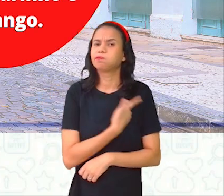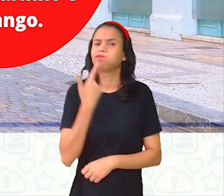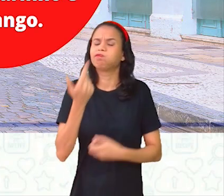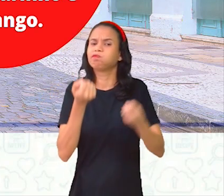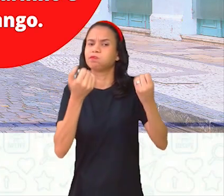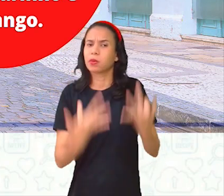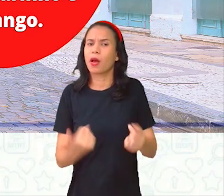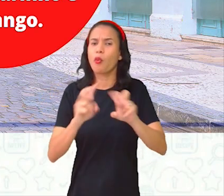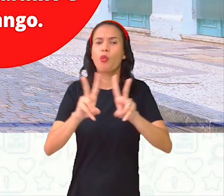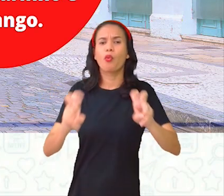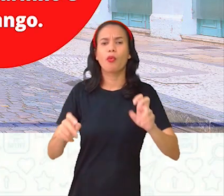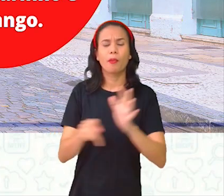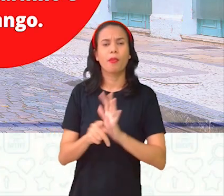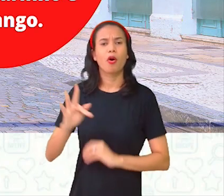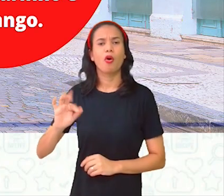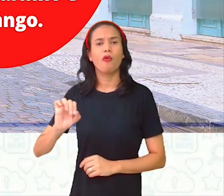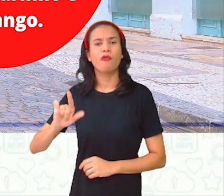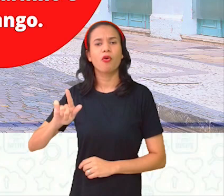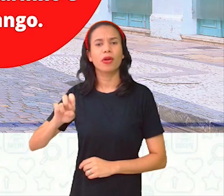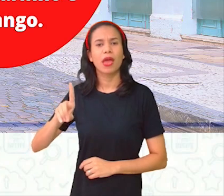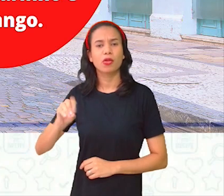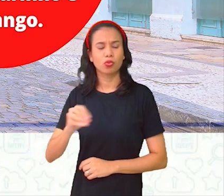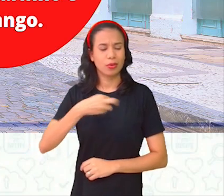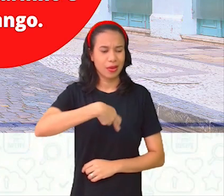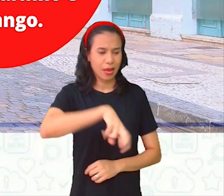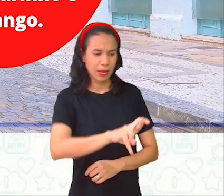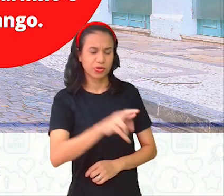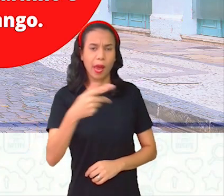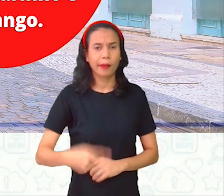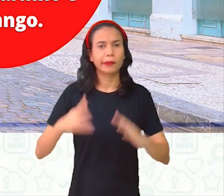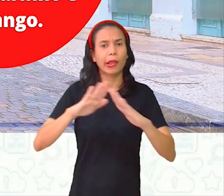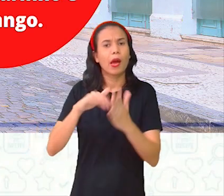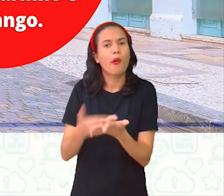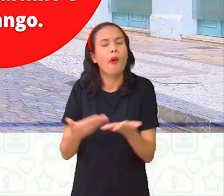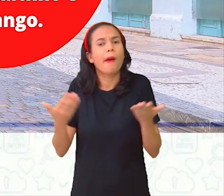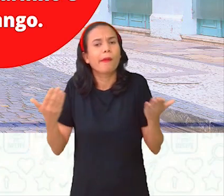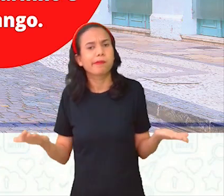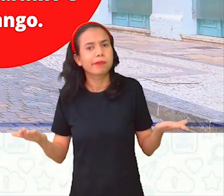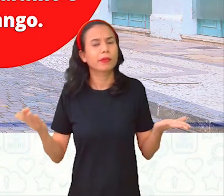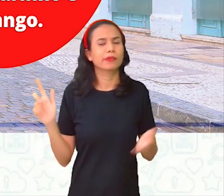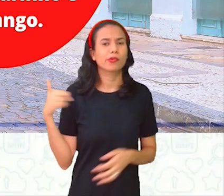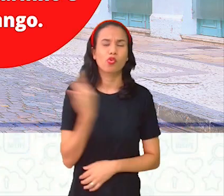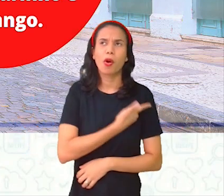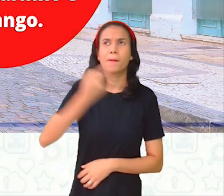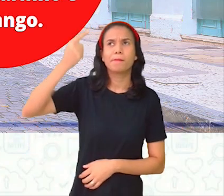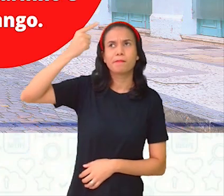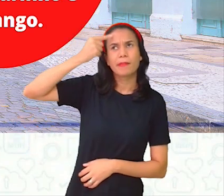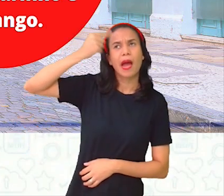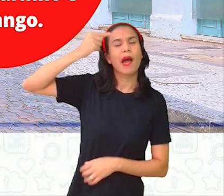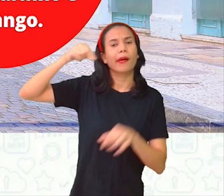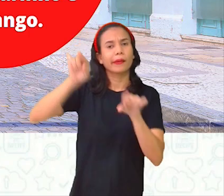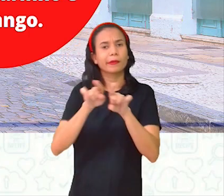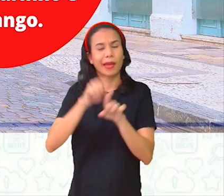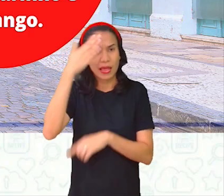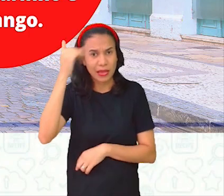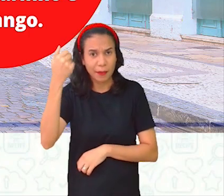falando sobre esses folguedos e esse lado religioso aqui na escola? Né? Se a gente pensa e a gente sabe que o